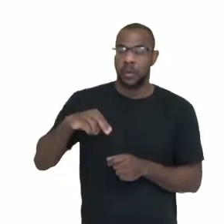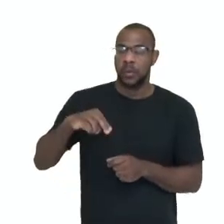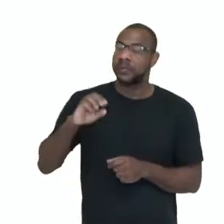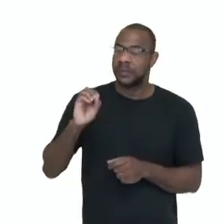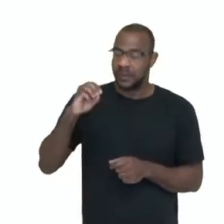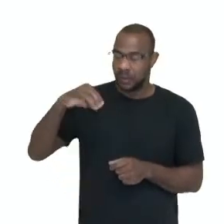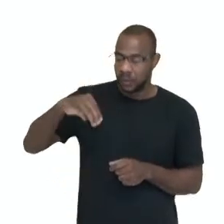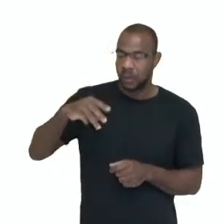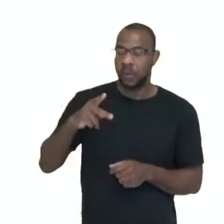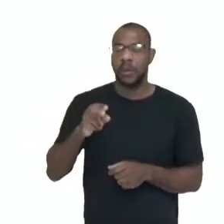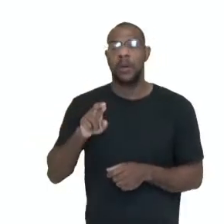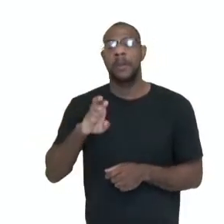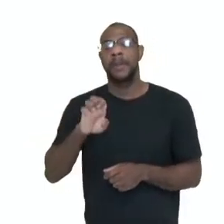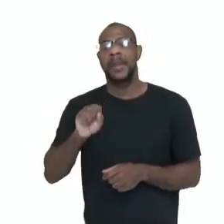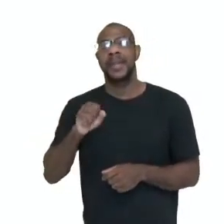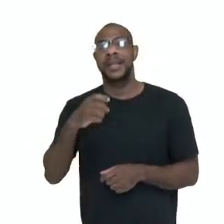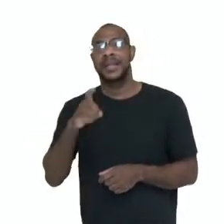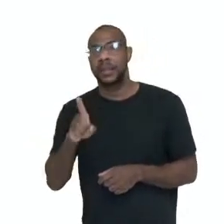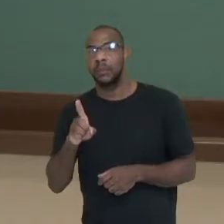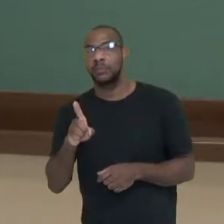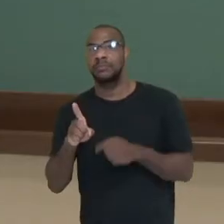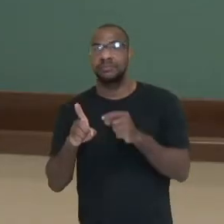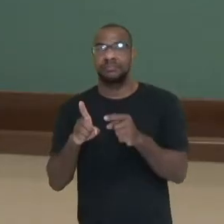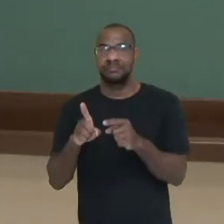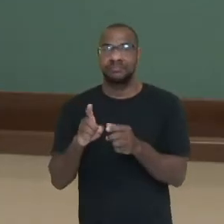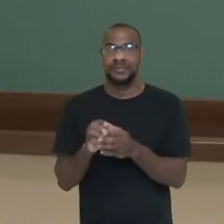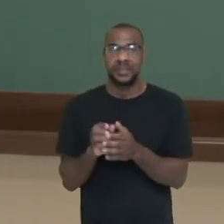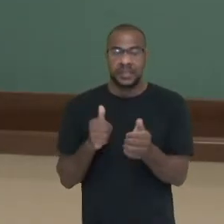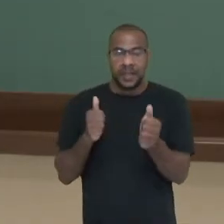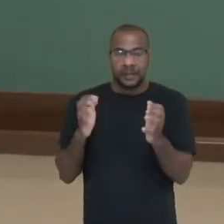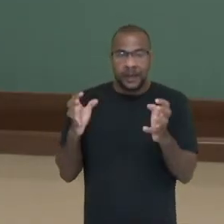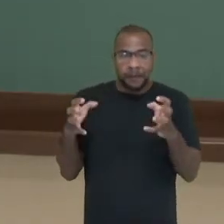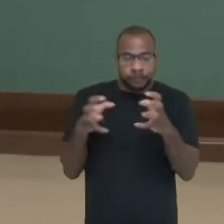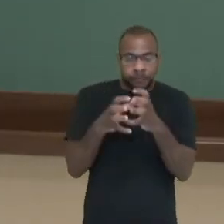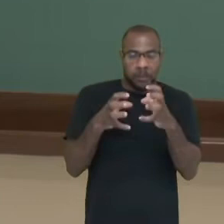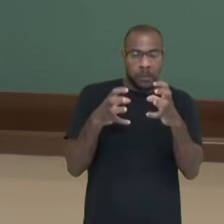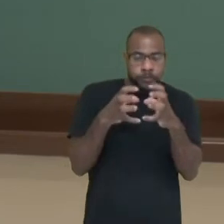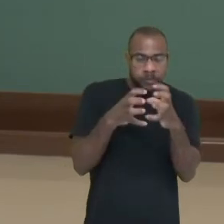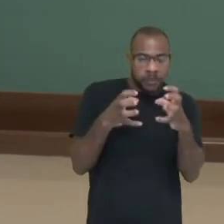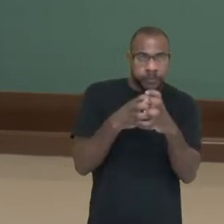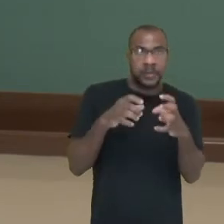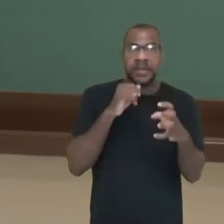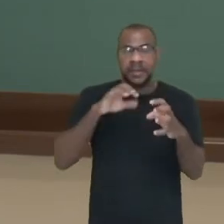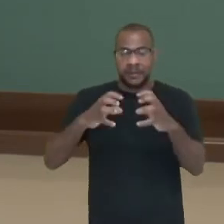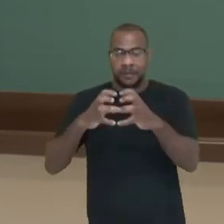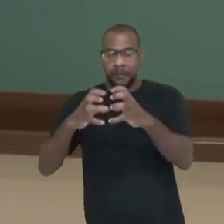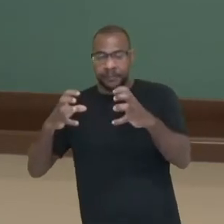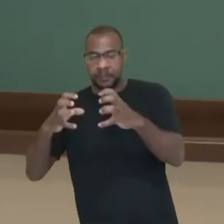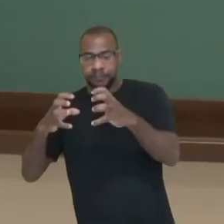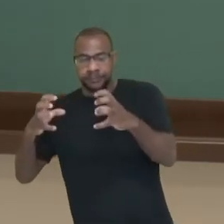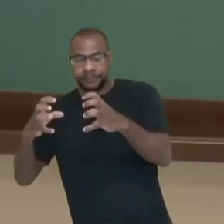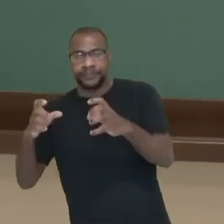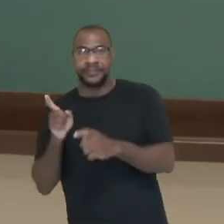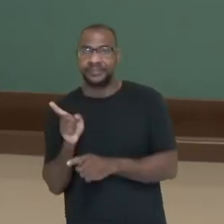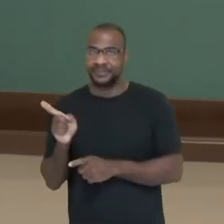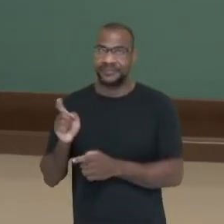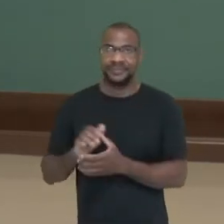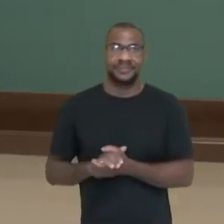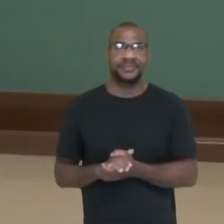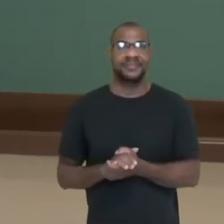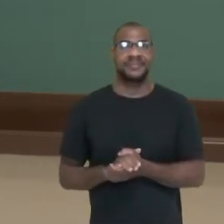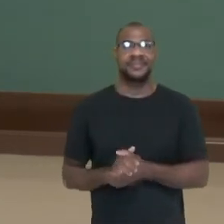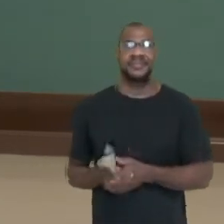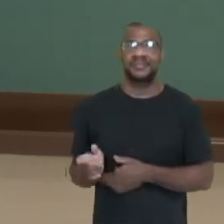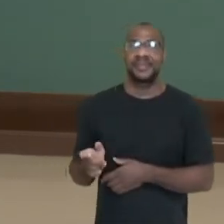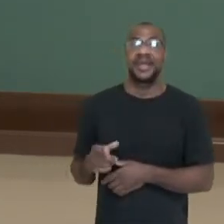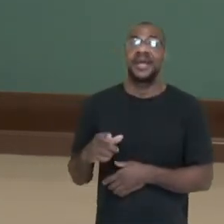Quando elas estão mais afastadas, nós chamamos essa região de rarefação. O Enem adora isso, cara estudante. O Enem